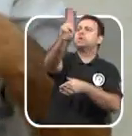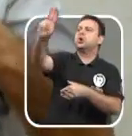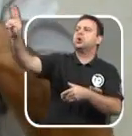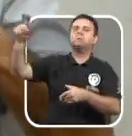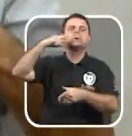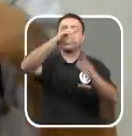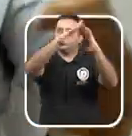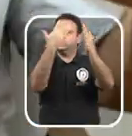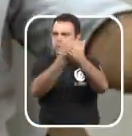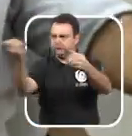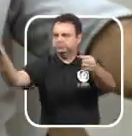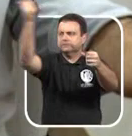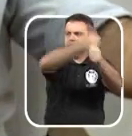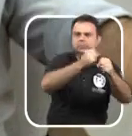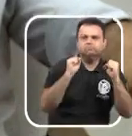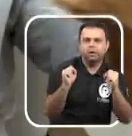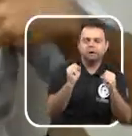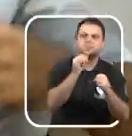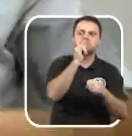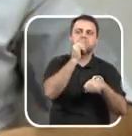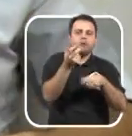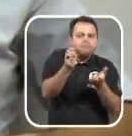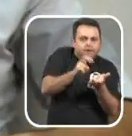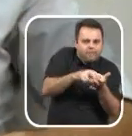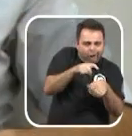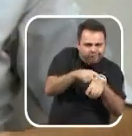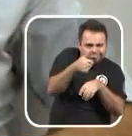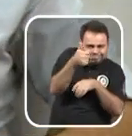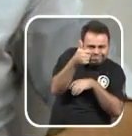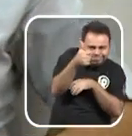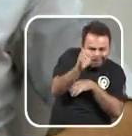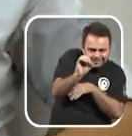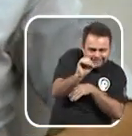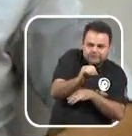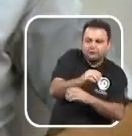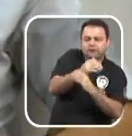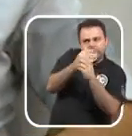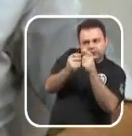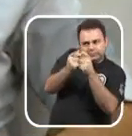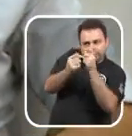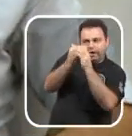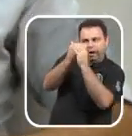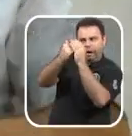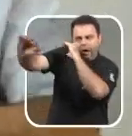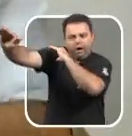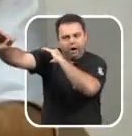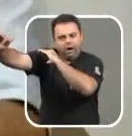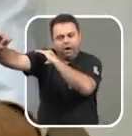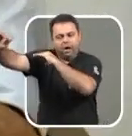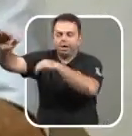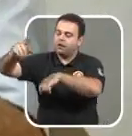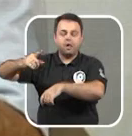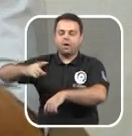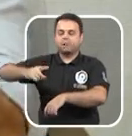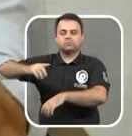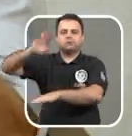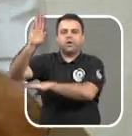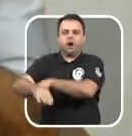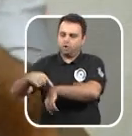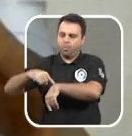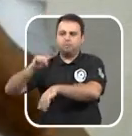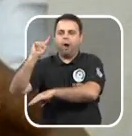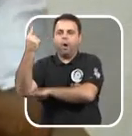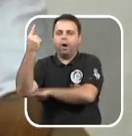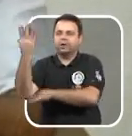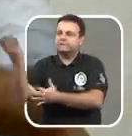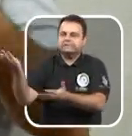cobrir tal escola hoje? Então, eles mandam uma mensagem 10 horas da manhã, uma pessoa chega 1 hora da tarde numa escola. Você não sabe se essa pessoa... Olha